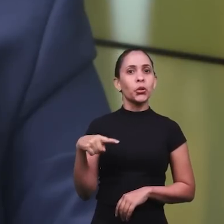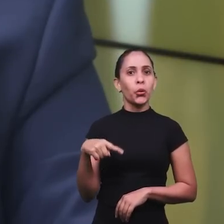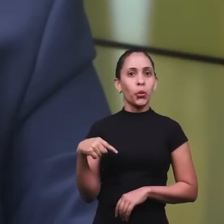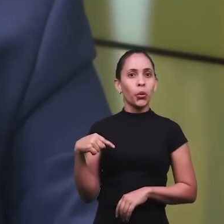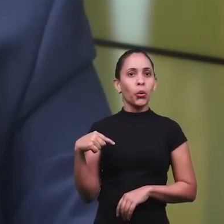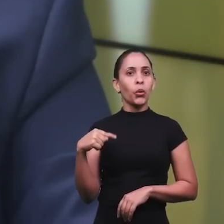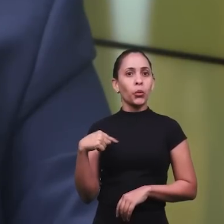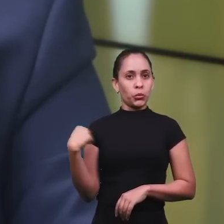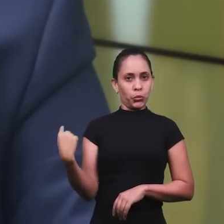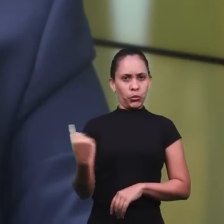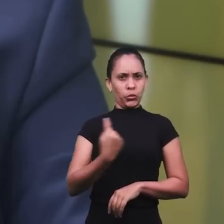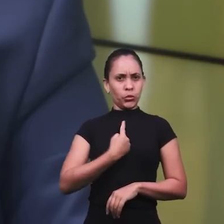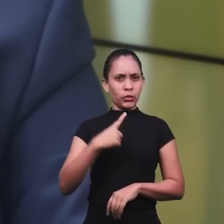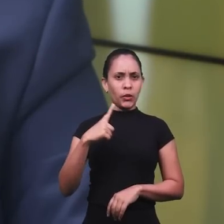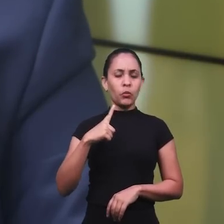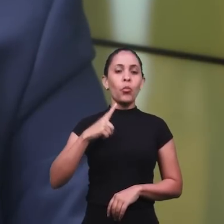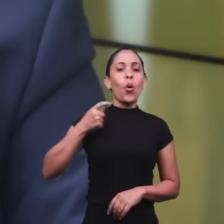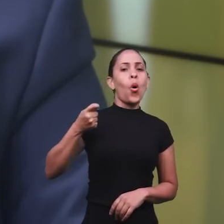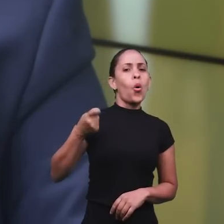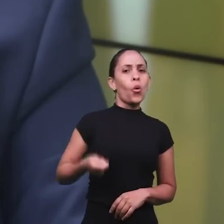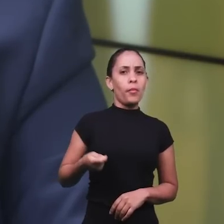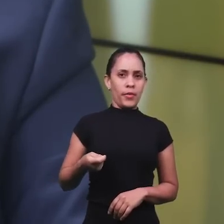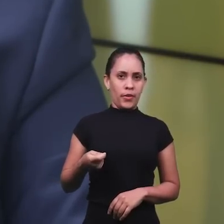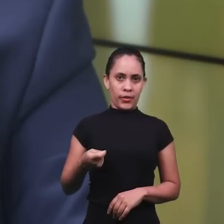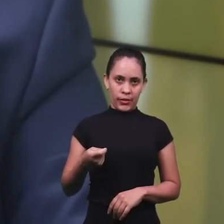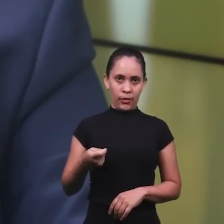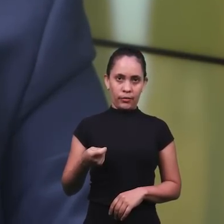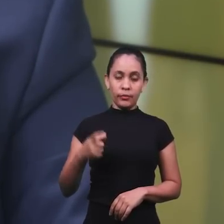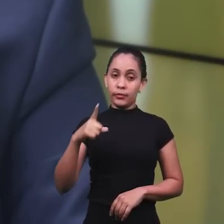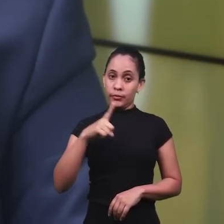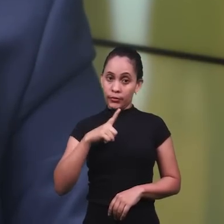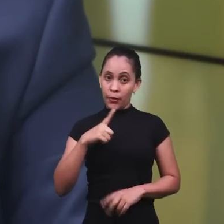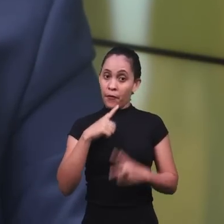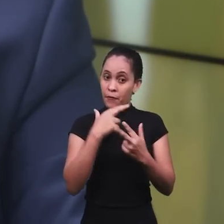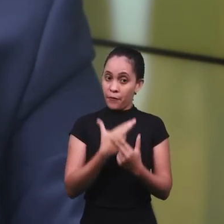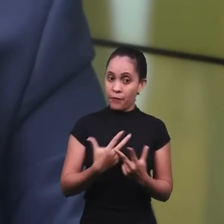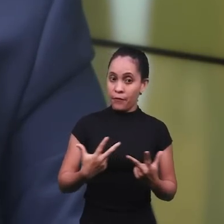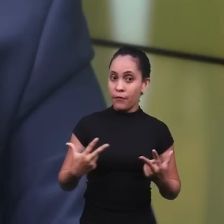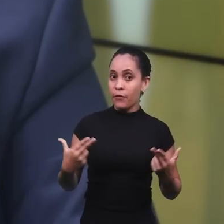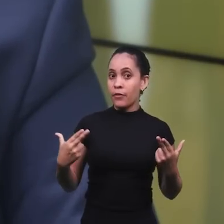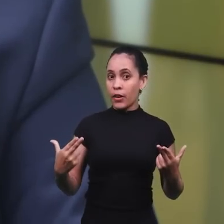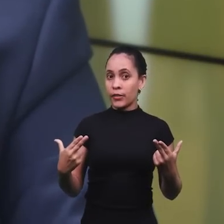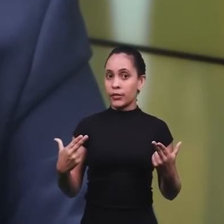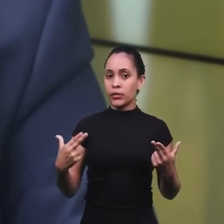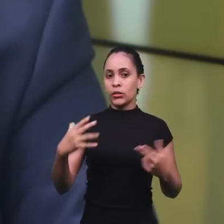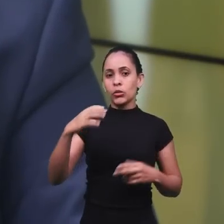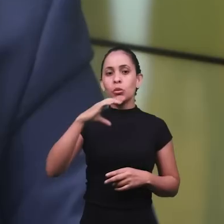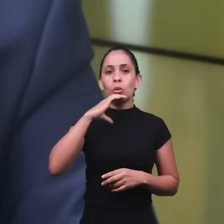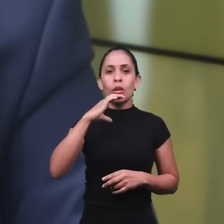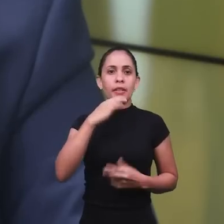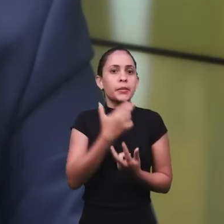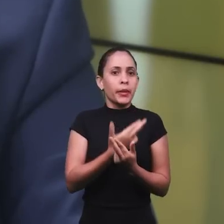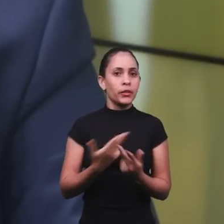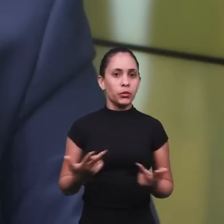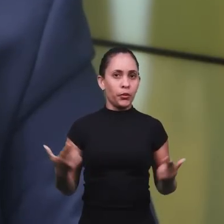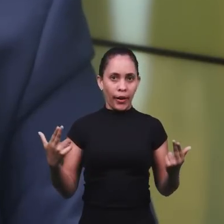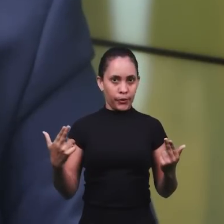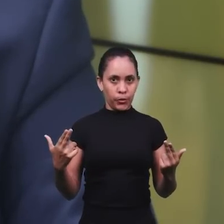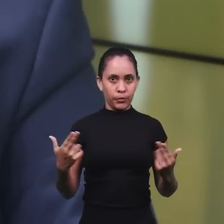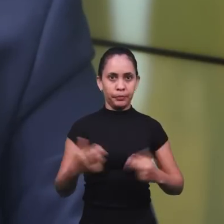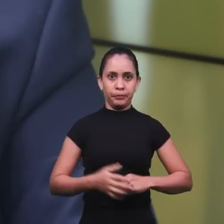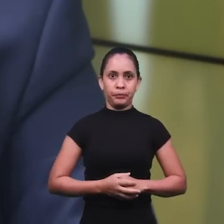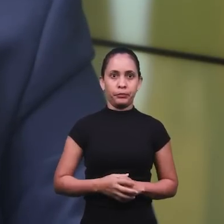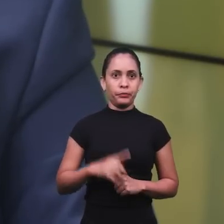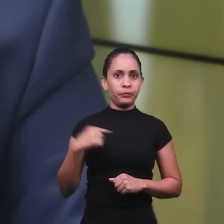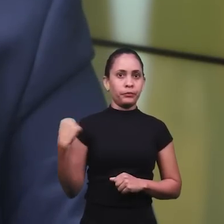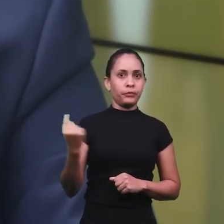nós temos como obrigação lidar com os diversos aspectos do conhecimento.